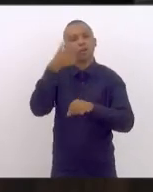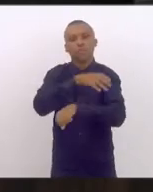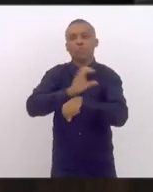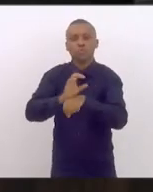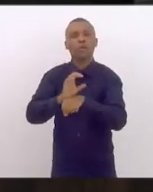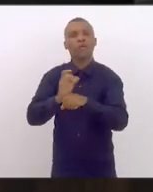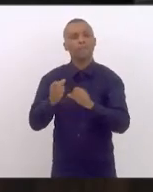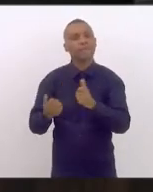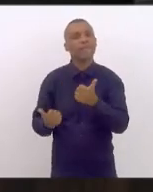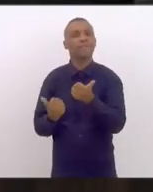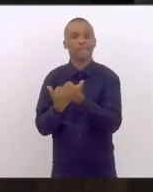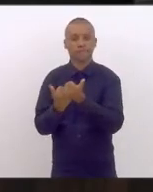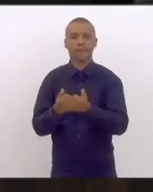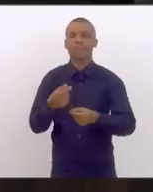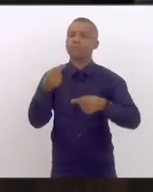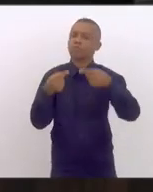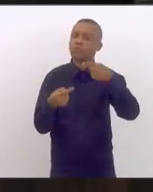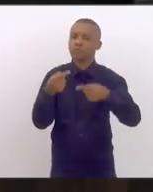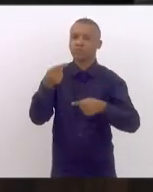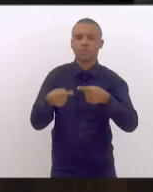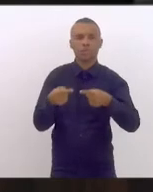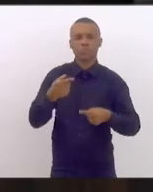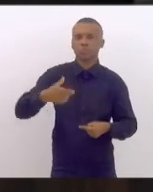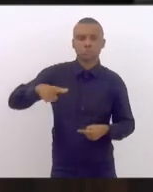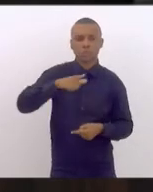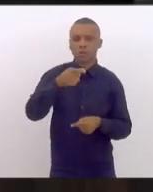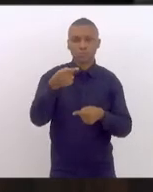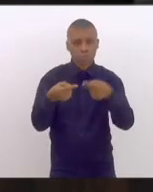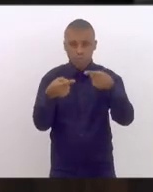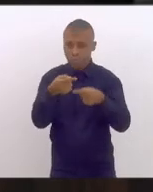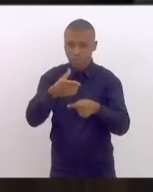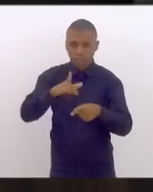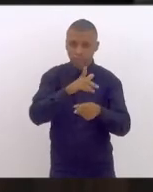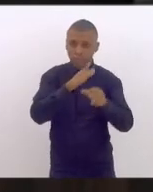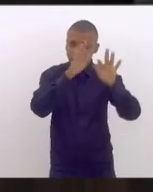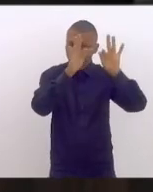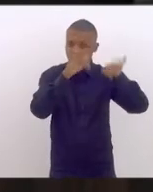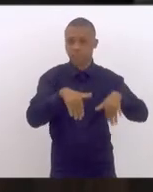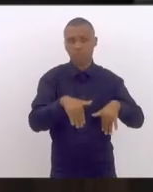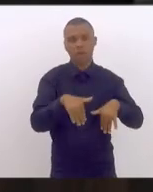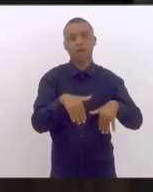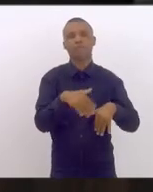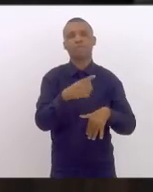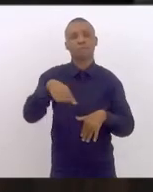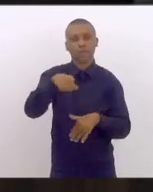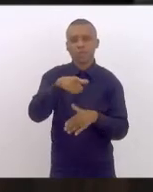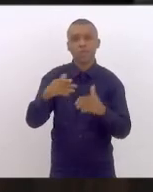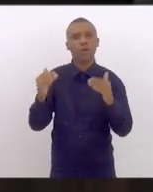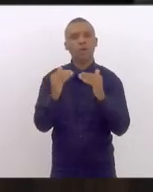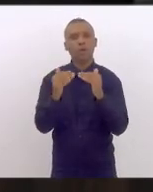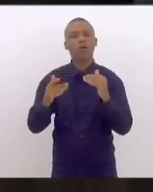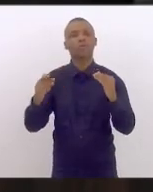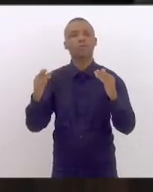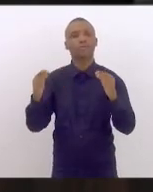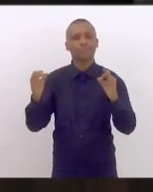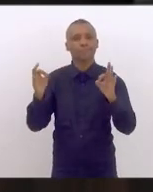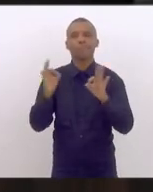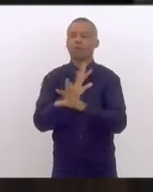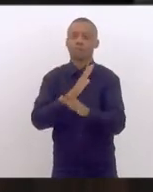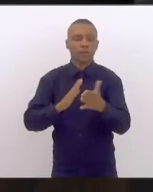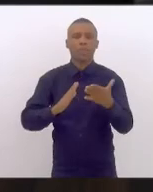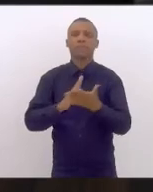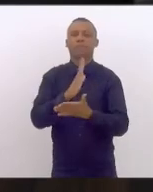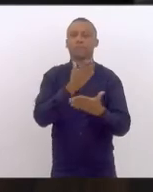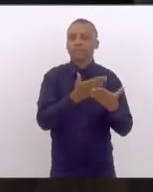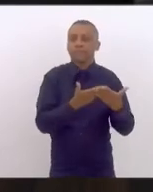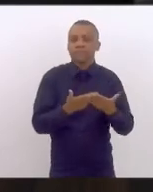Mangueira em discussão tá vendo que Queira discutir encerrada discussão em votação senhores que aprovam permaneça Como estão aprovado